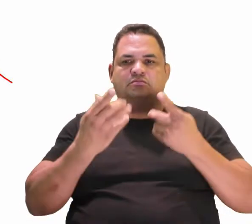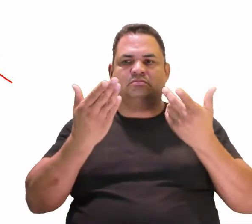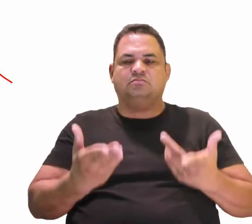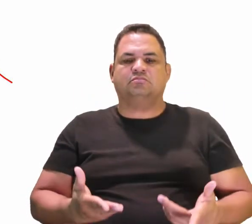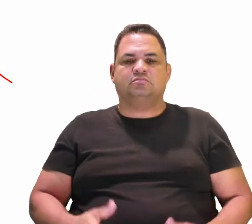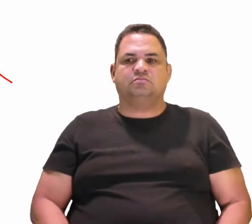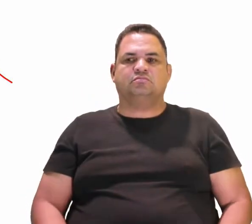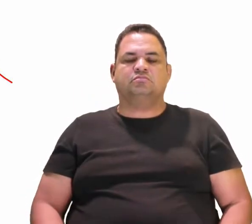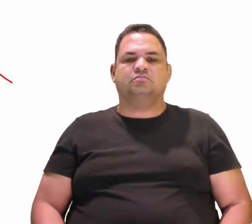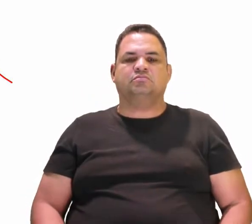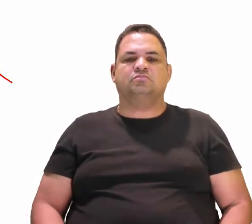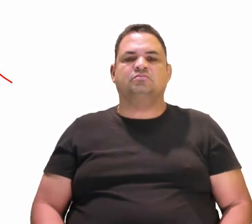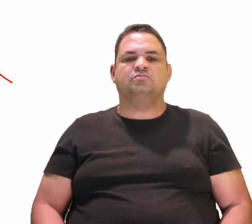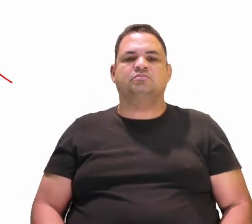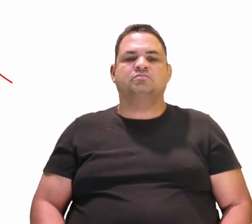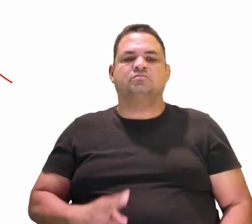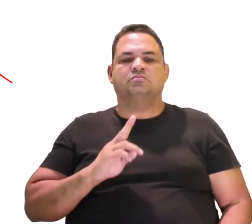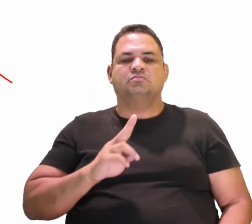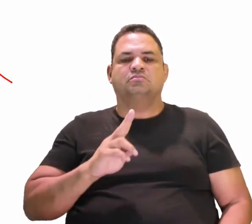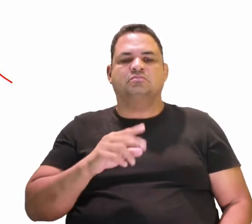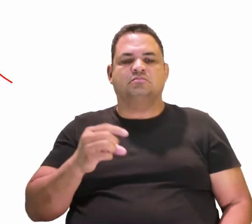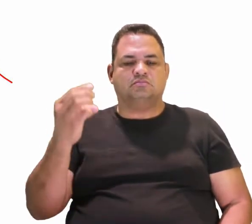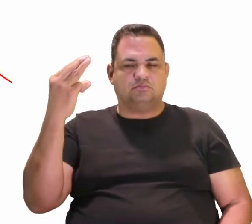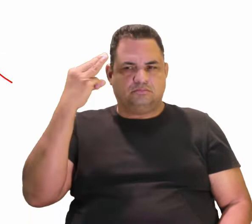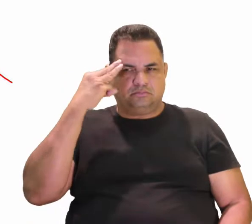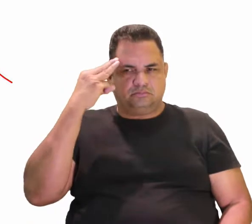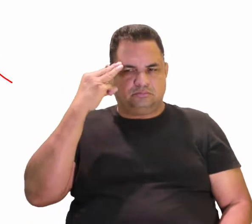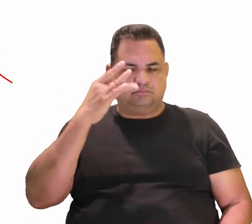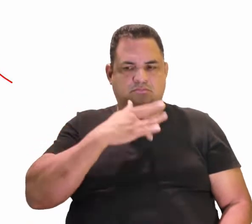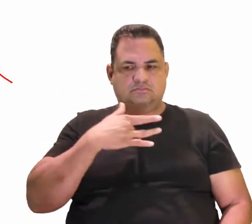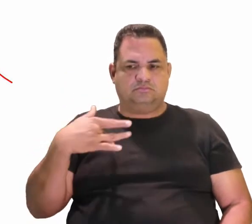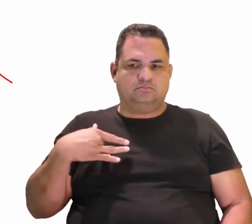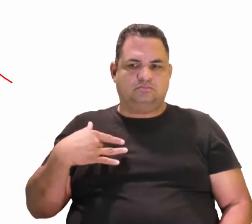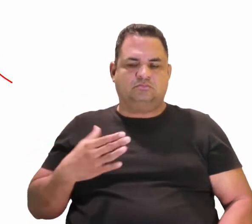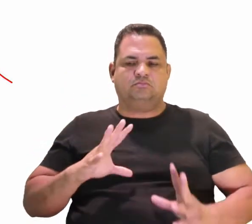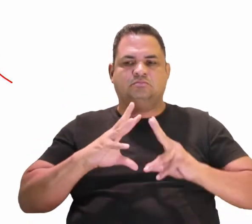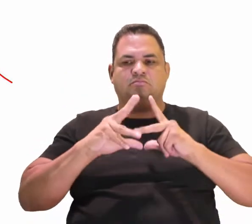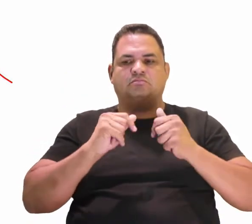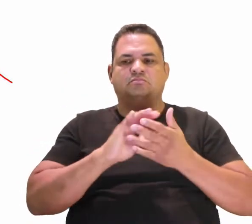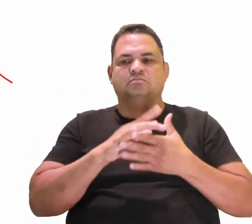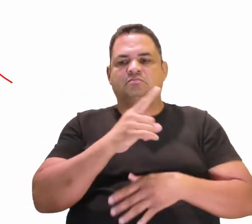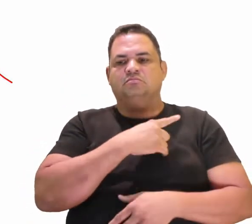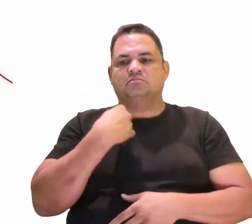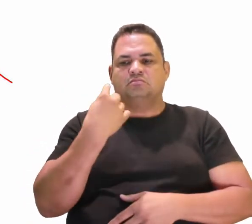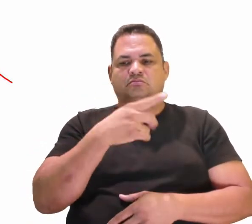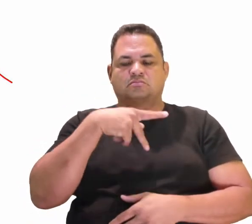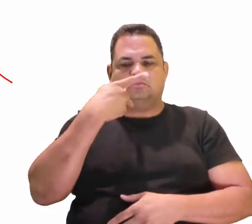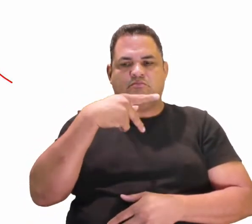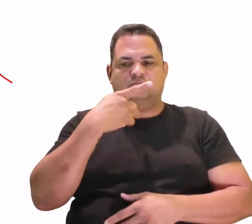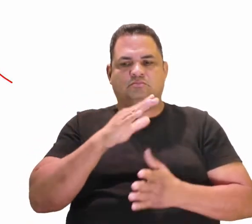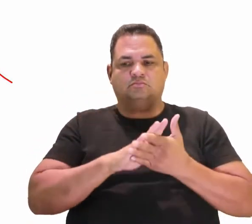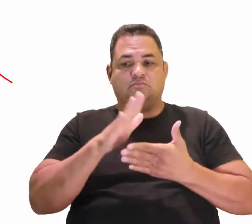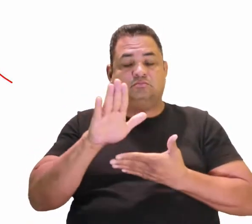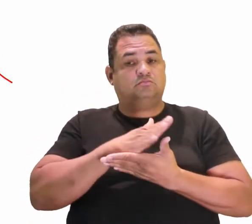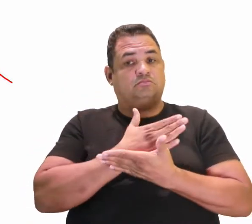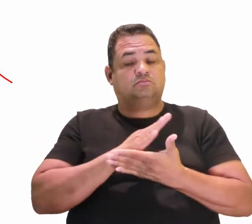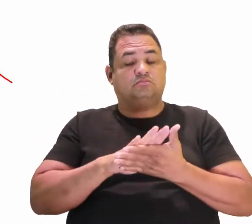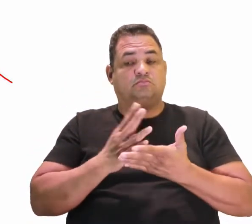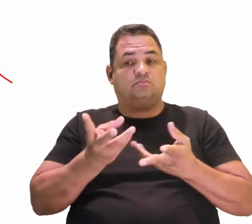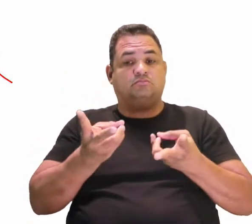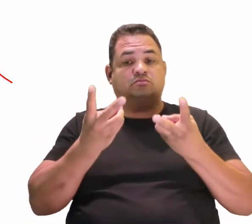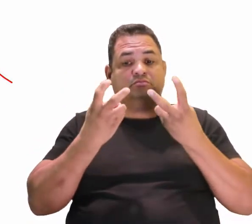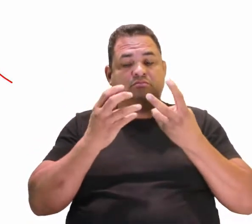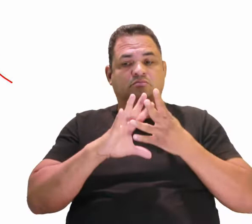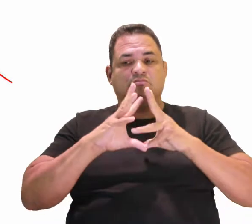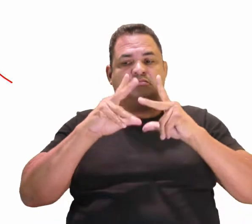mind healthy, mantenha sua mente saudável. E tudo que a gente está falando aqui, talvez vocês não estão percebendo,